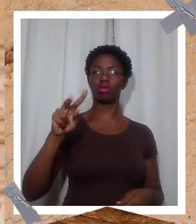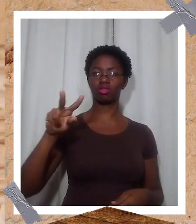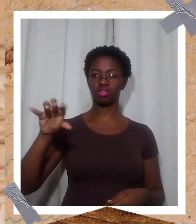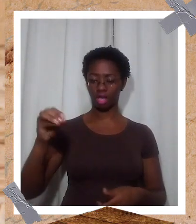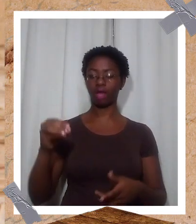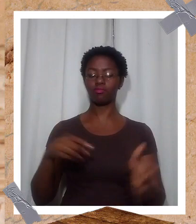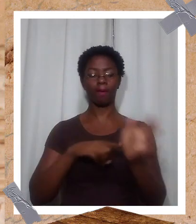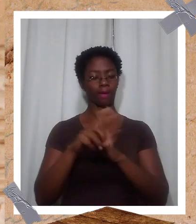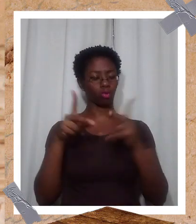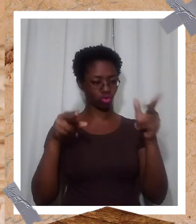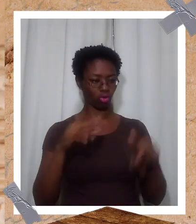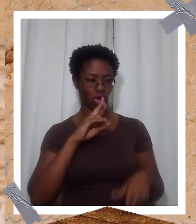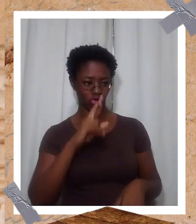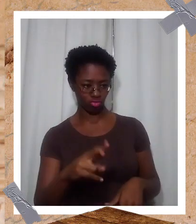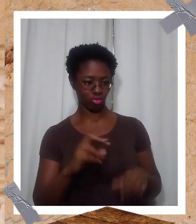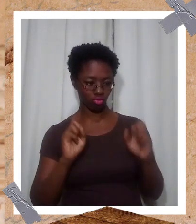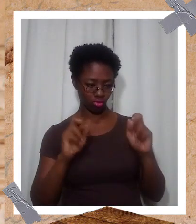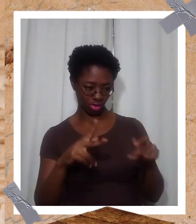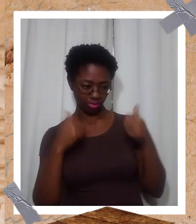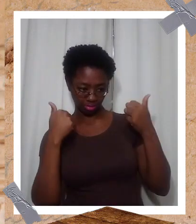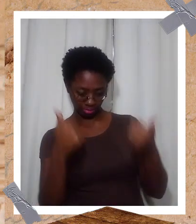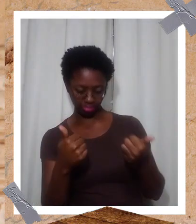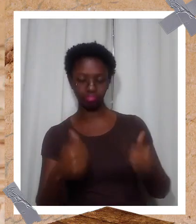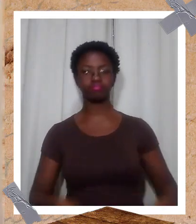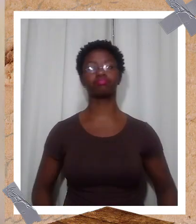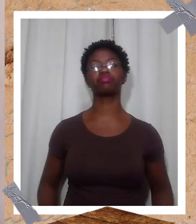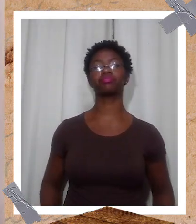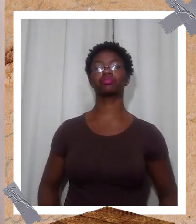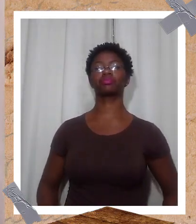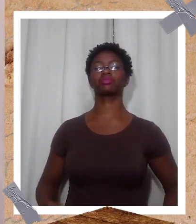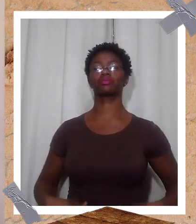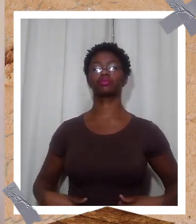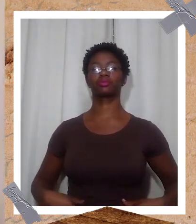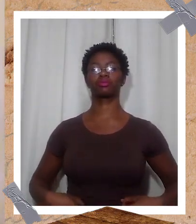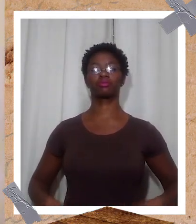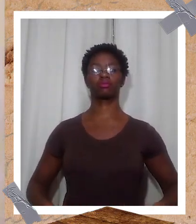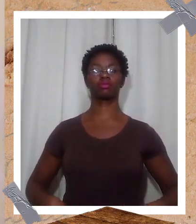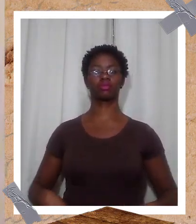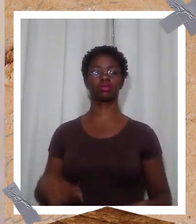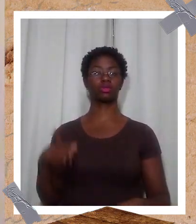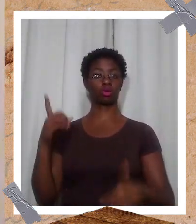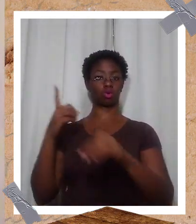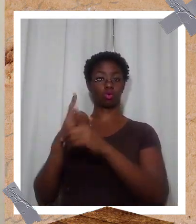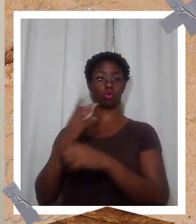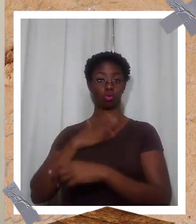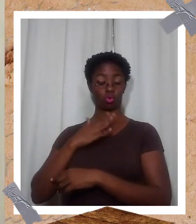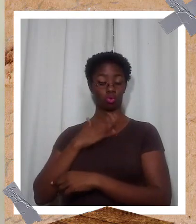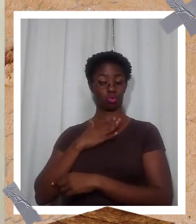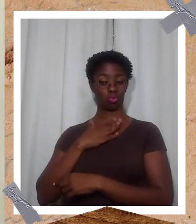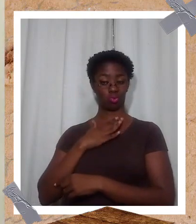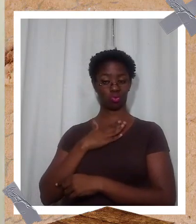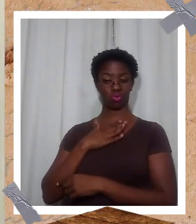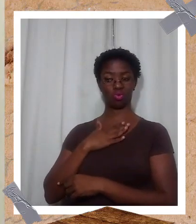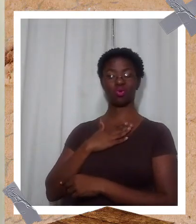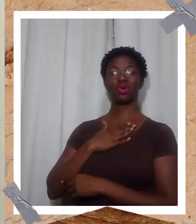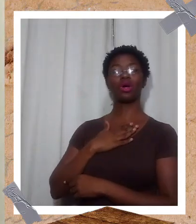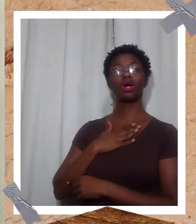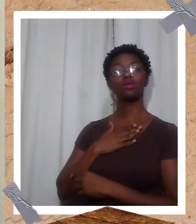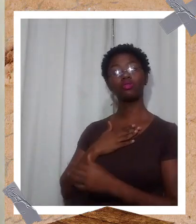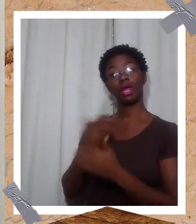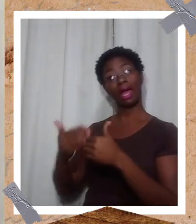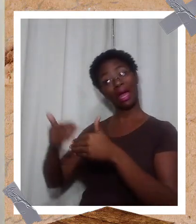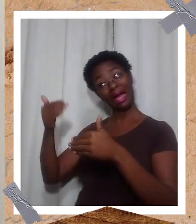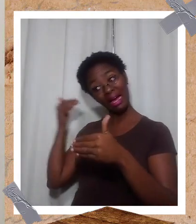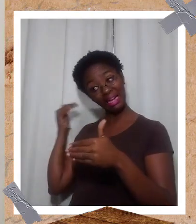pergunta. Bom, o meu encontro com Maquiavel se dá bem antes de encontrar ele no